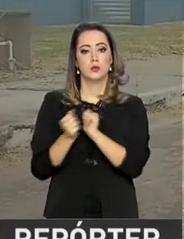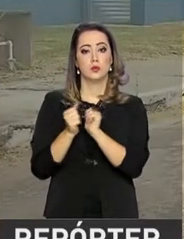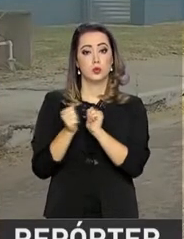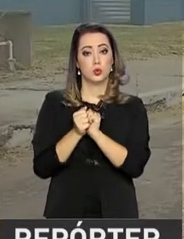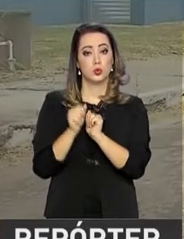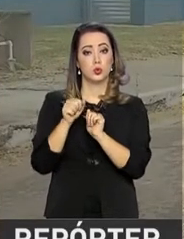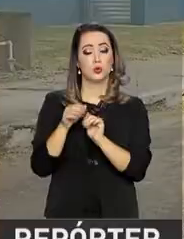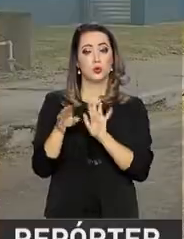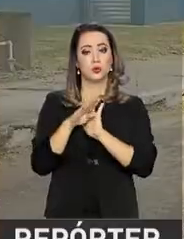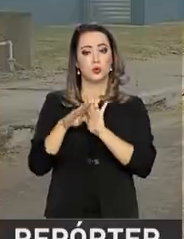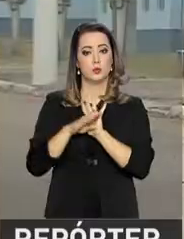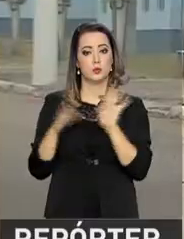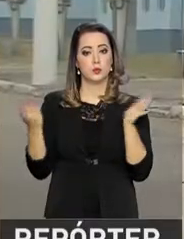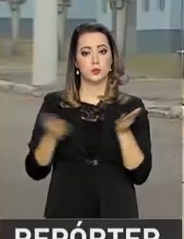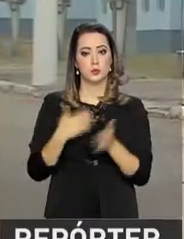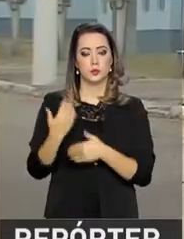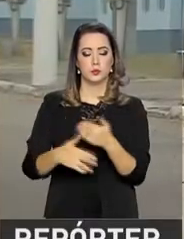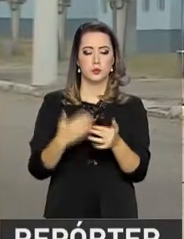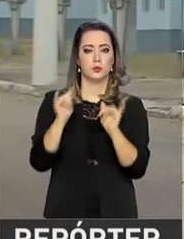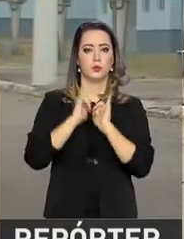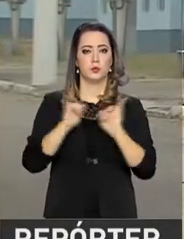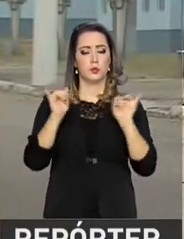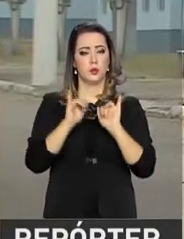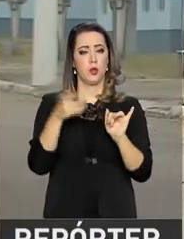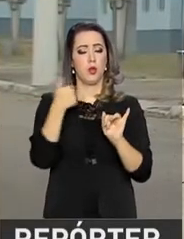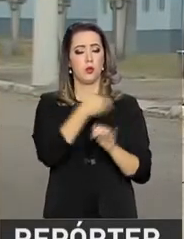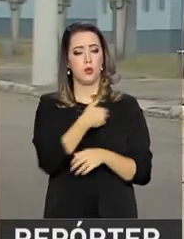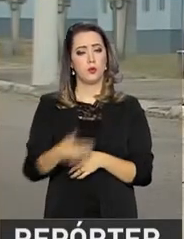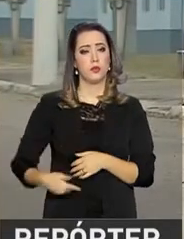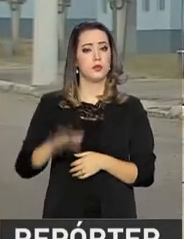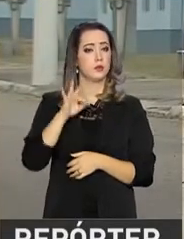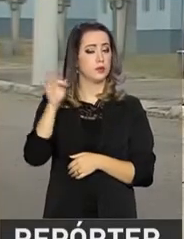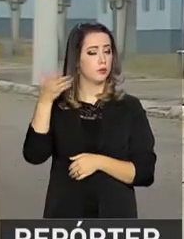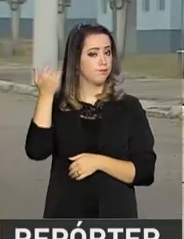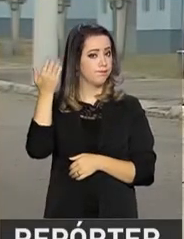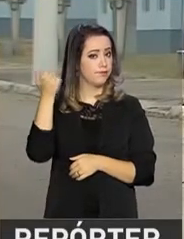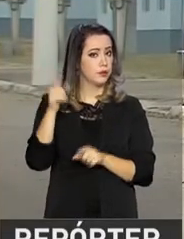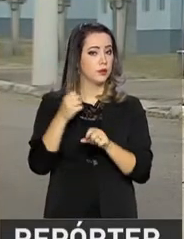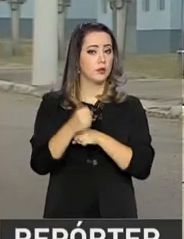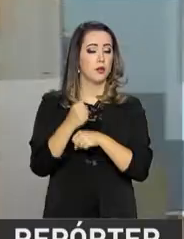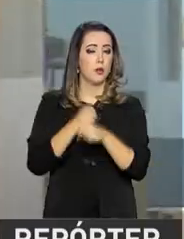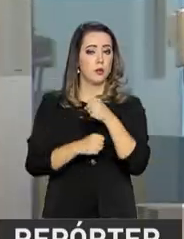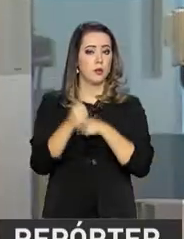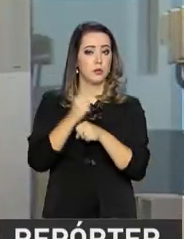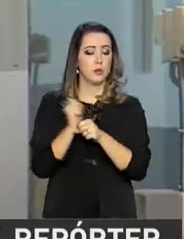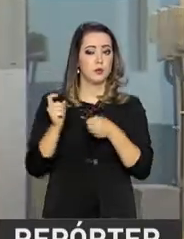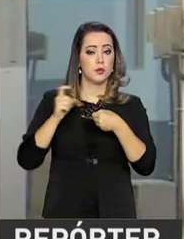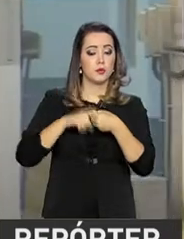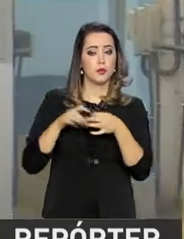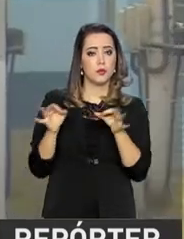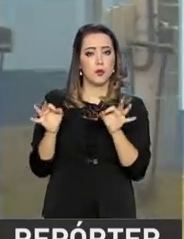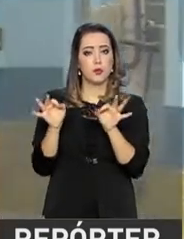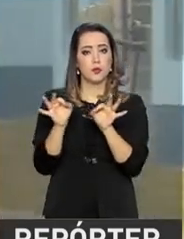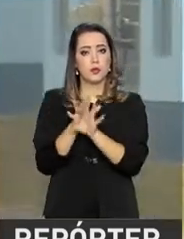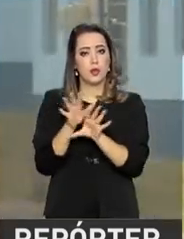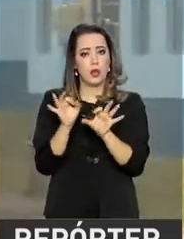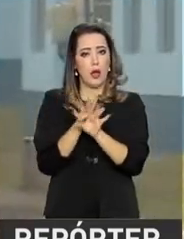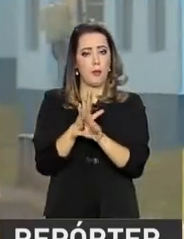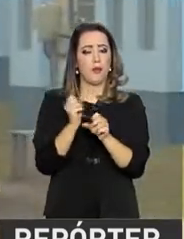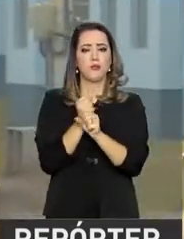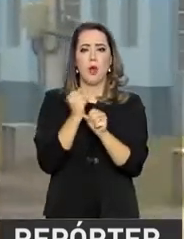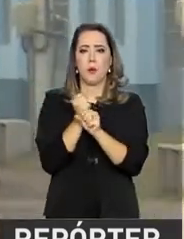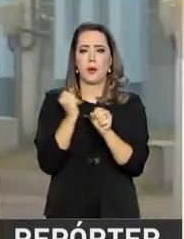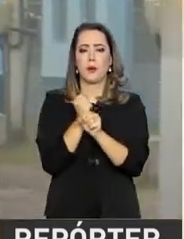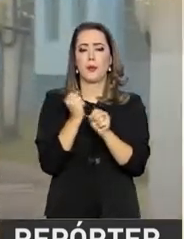programa agora é avançar lançado pelo governo federal ano passado para retomar e concluir mais de sete mil